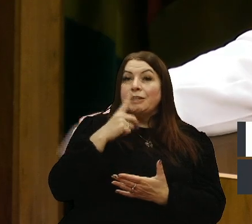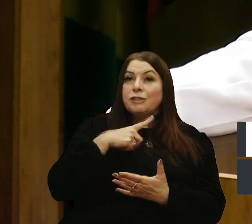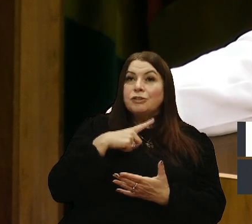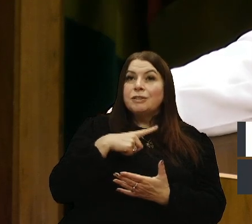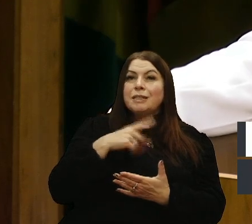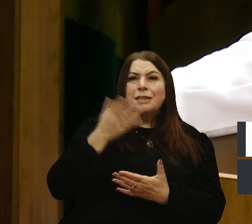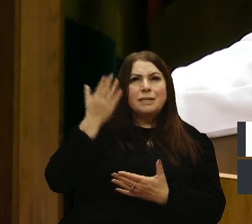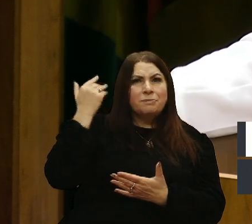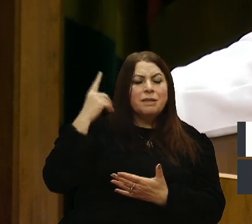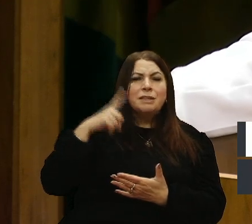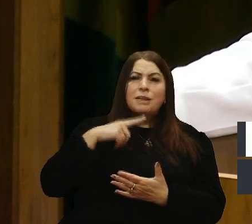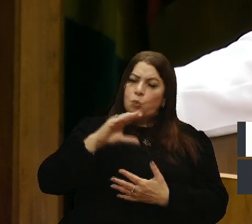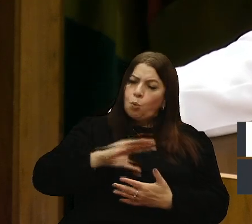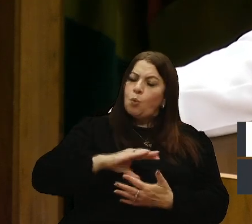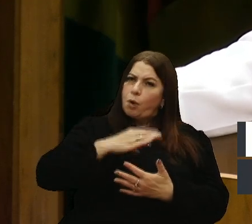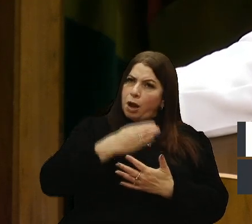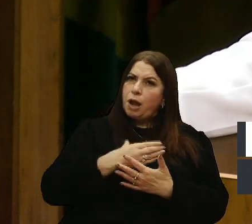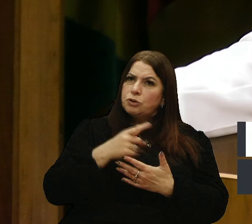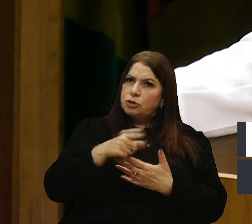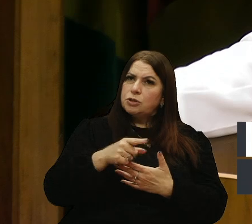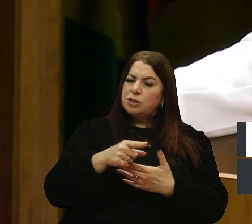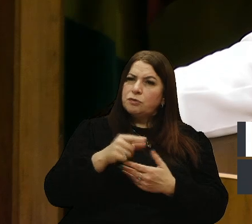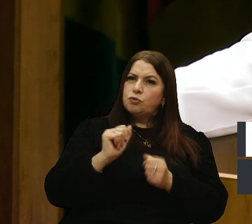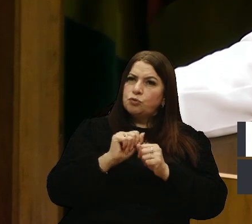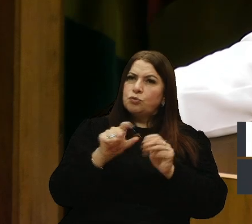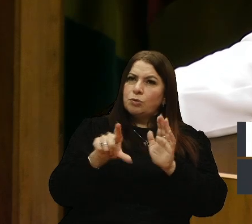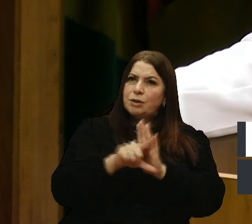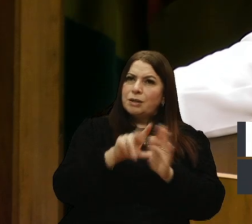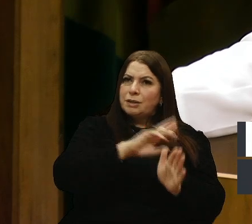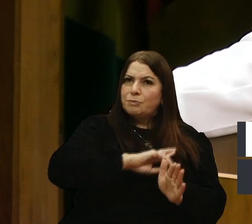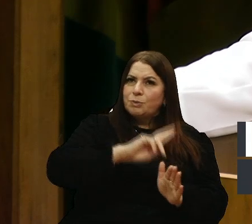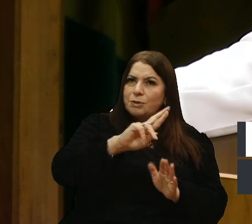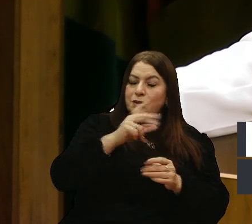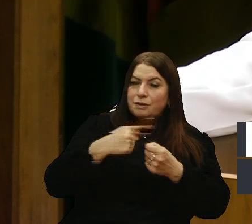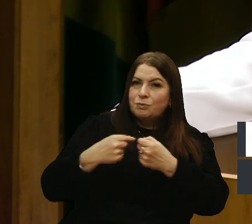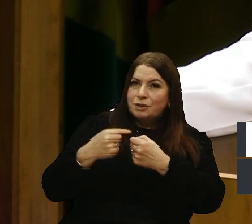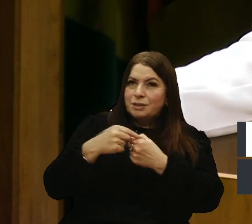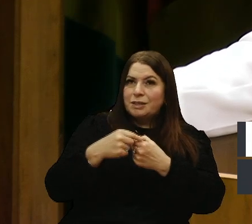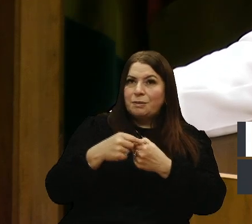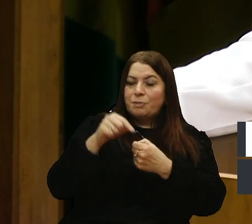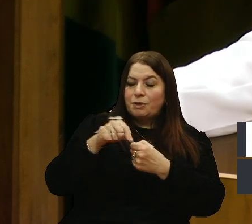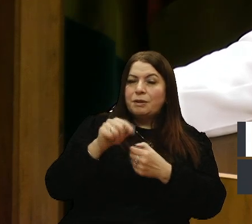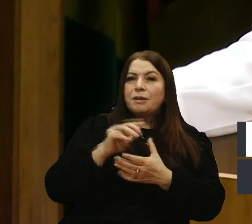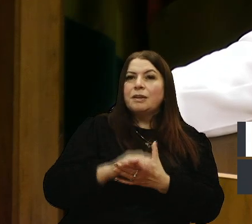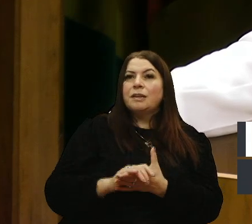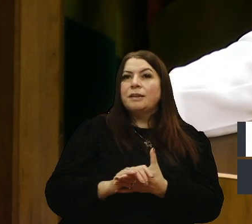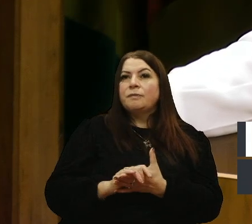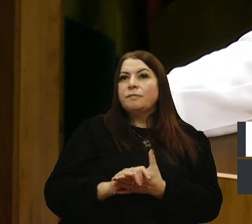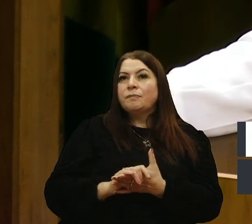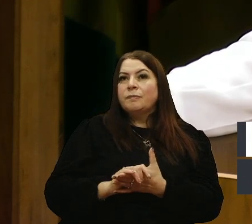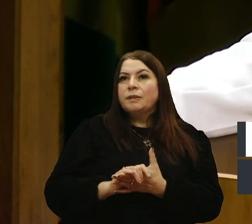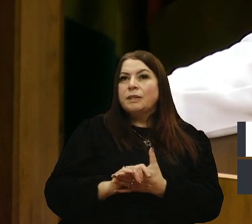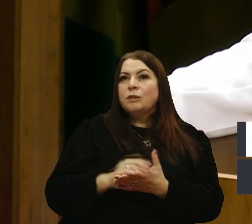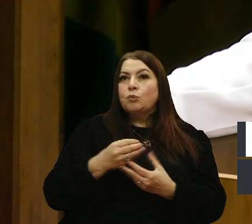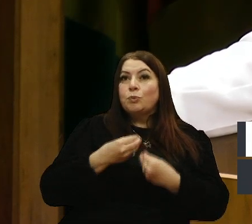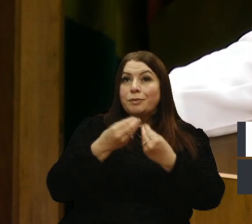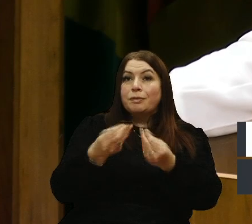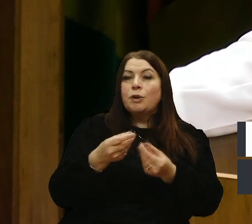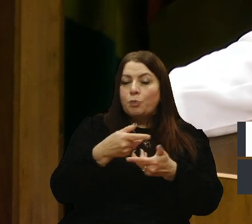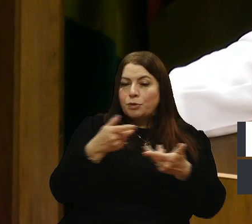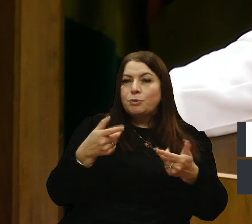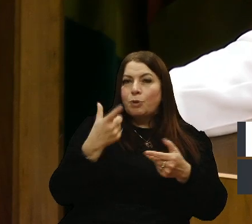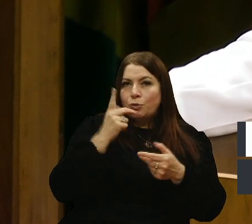Que na época teve coragem, bancou a lei através da Procuradoria Municipal do município e nos deu essa